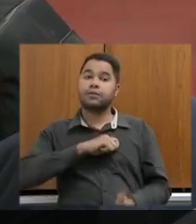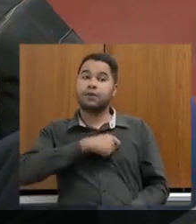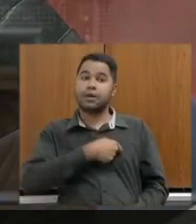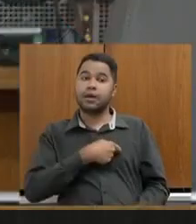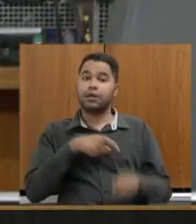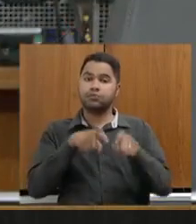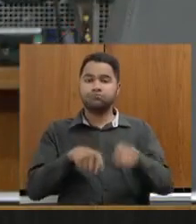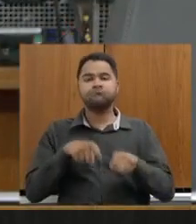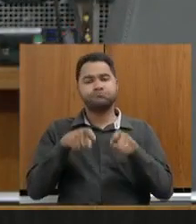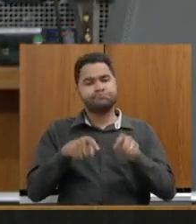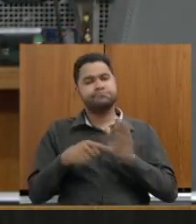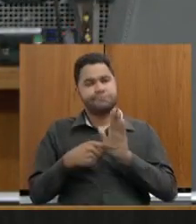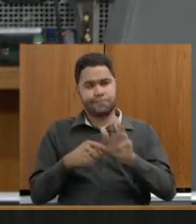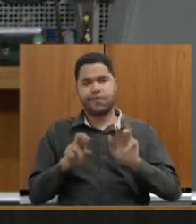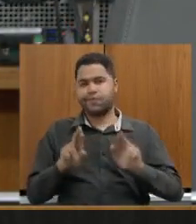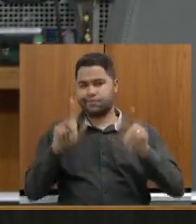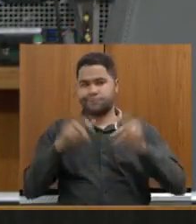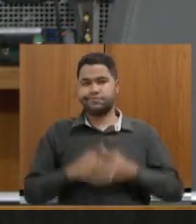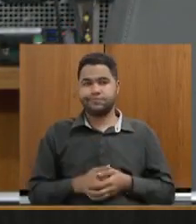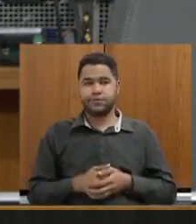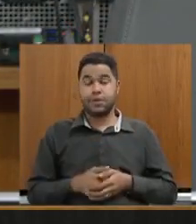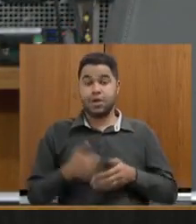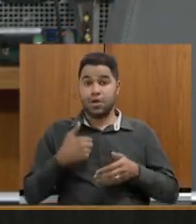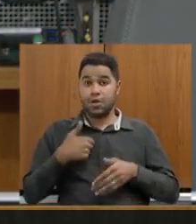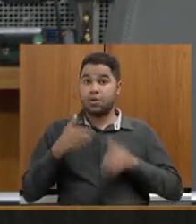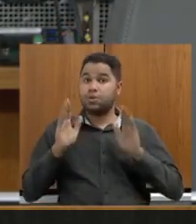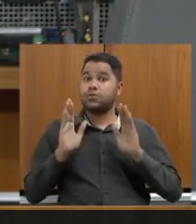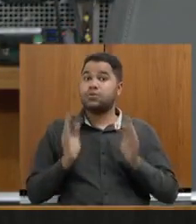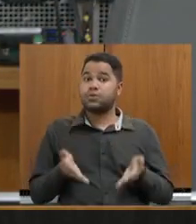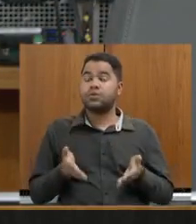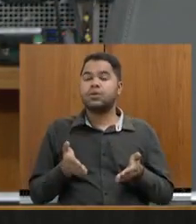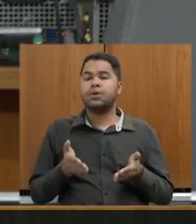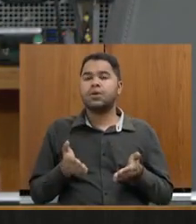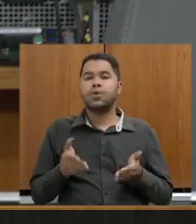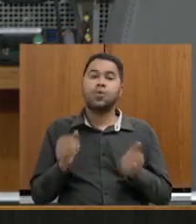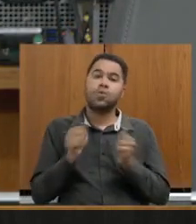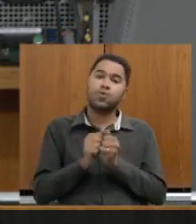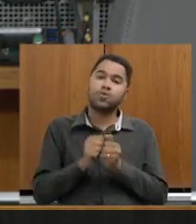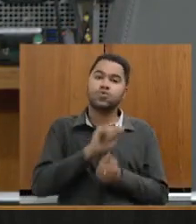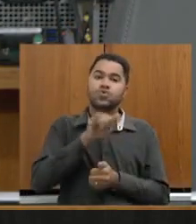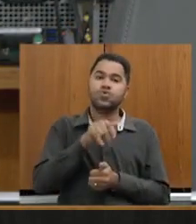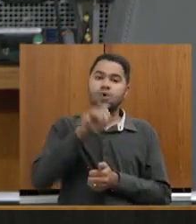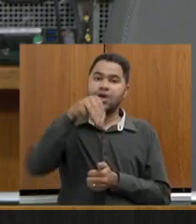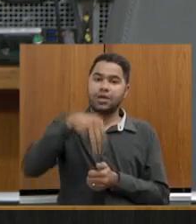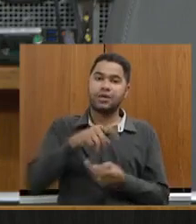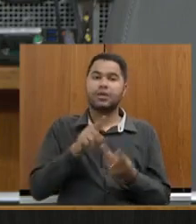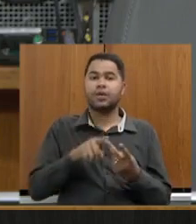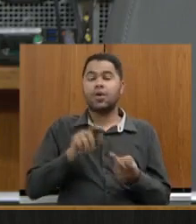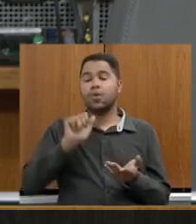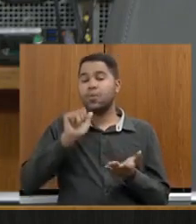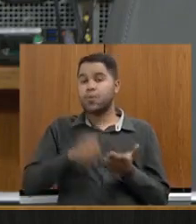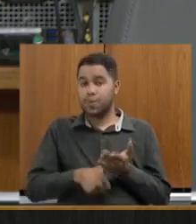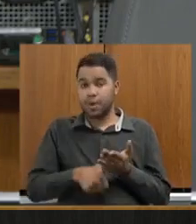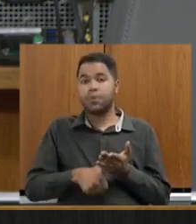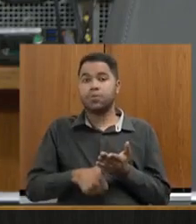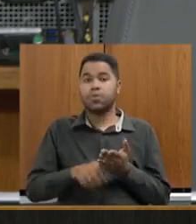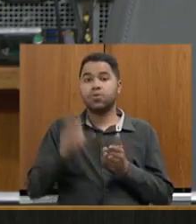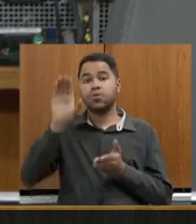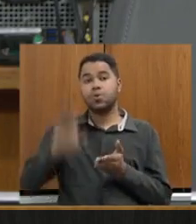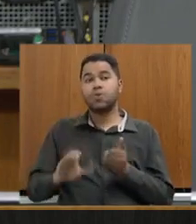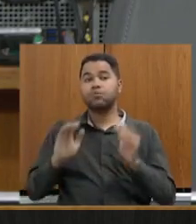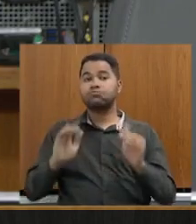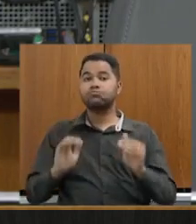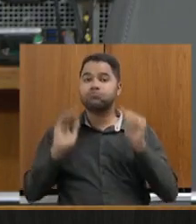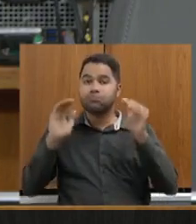isso faz muita diferença Eu já estive ou quando eu tô aqui ou com menos do Conselho superior inaugurando o